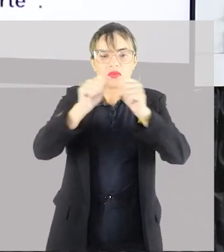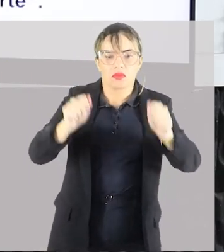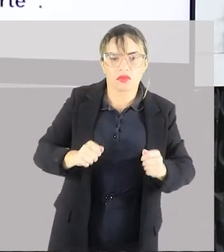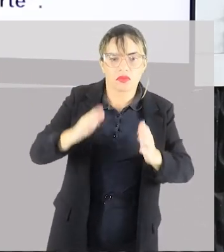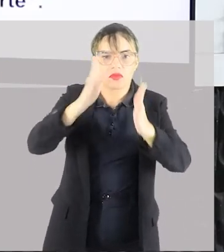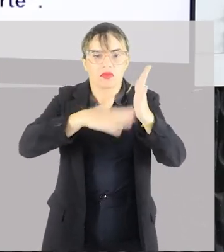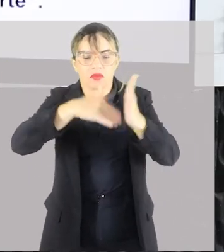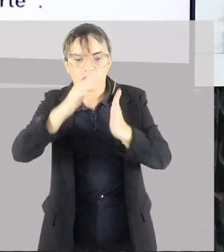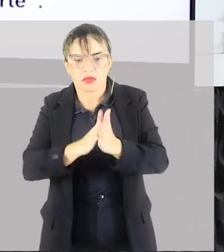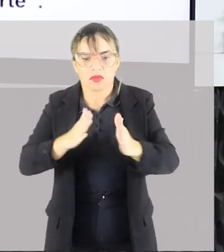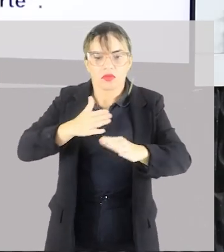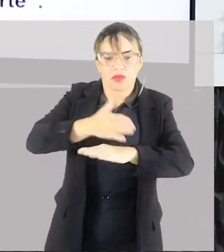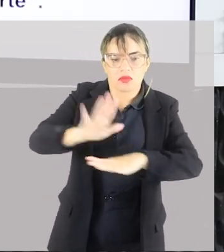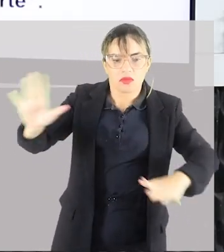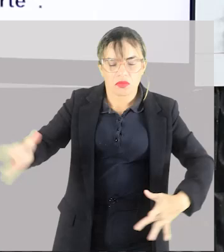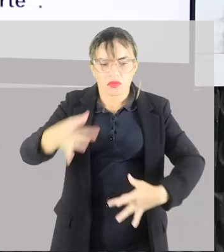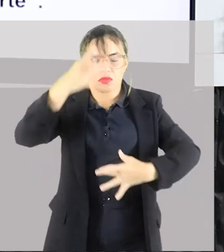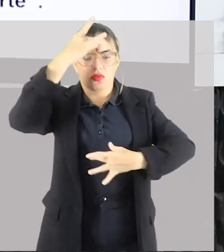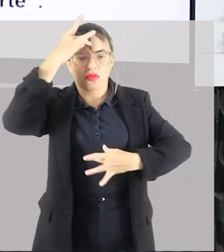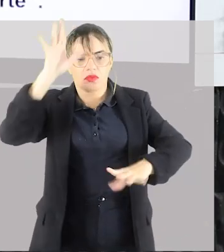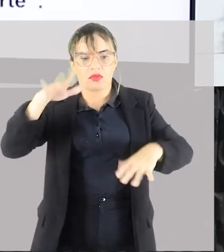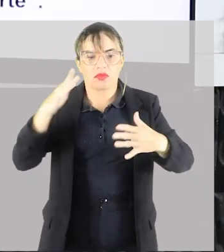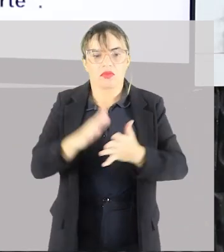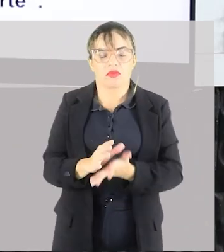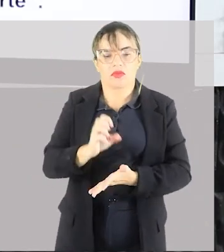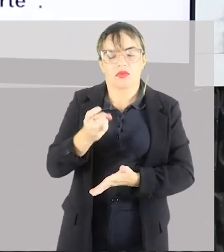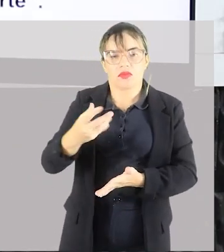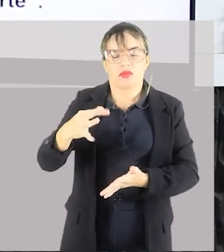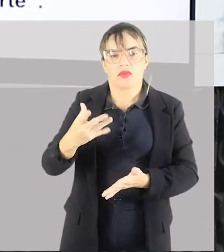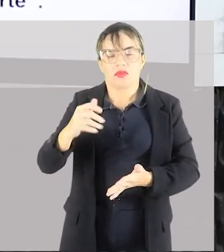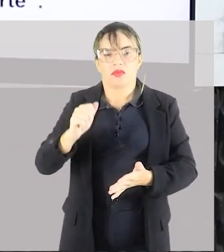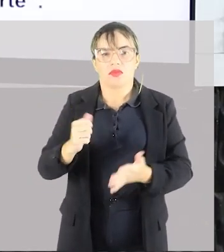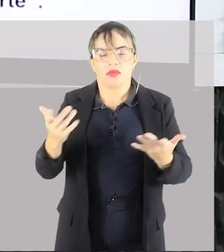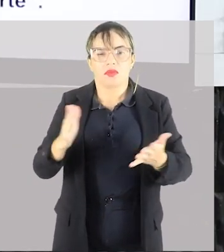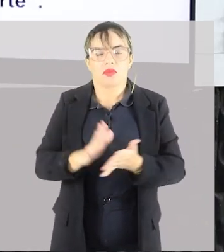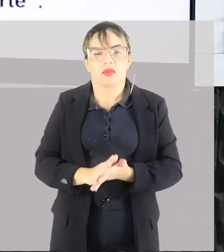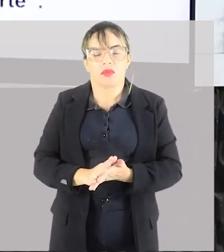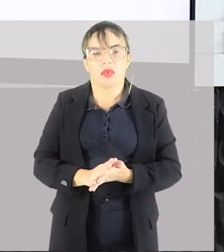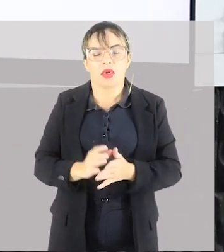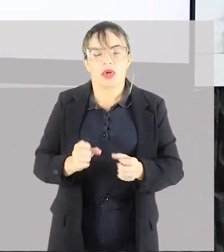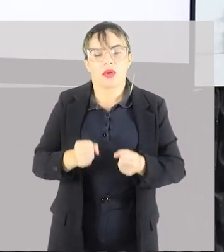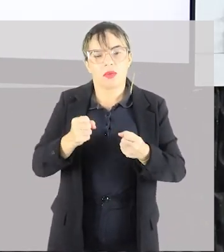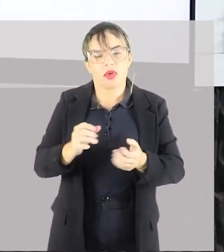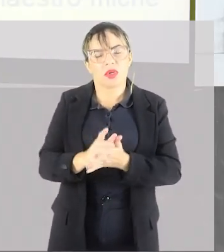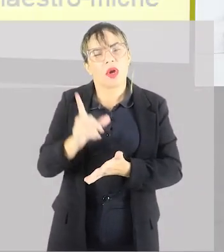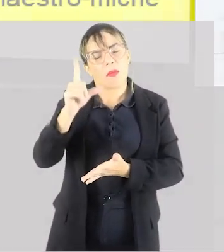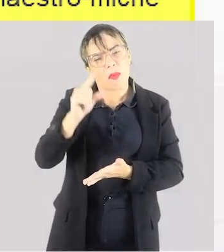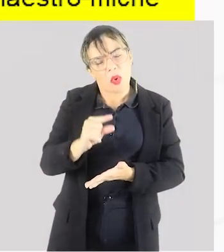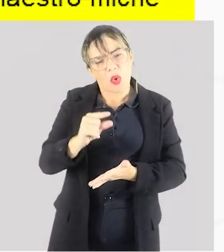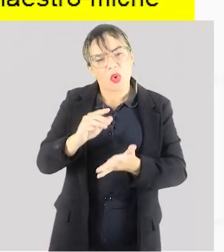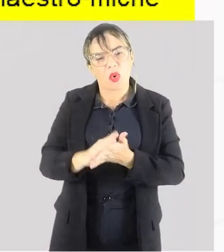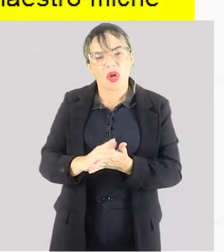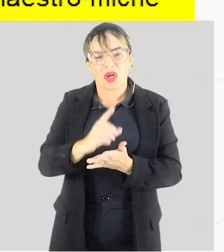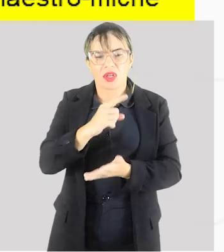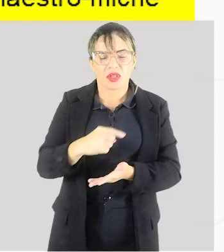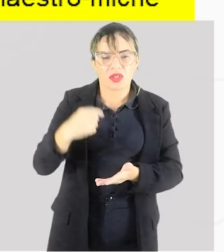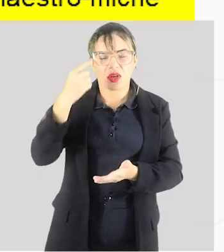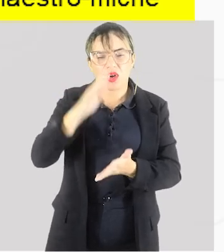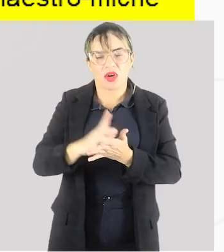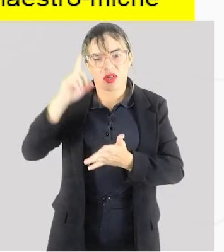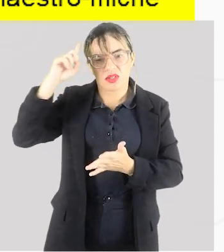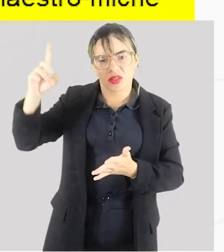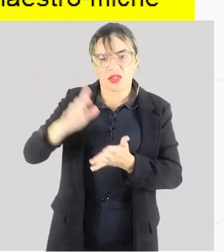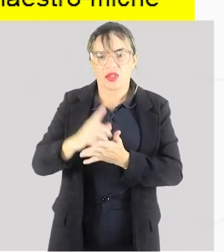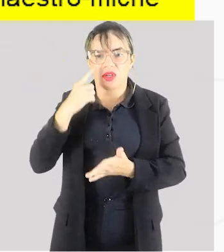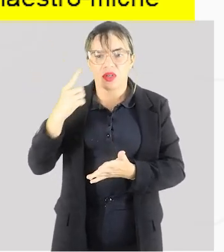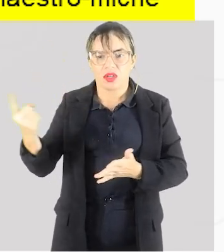pinturas, instalações, performances, e é uma obra efêmera, pode durar pouquíssimo tempo. Exemplo de arte povera. As obras estimulam a